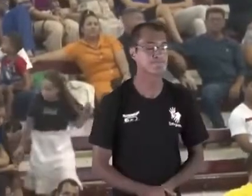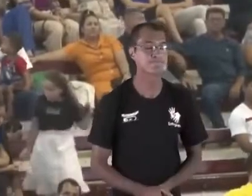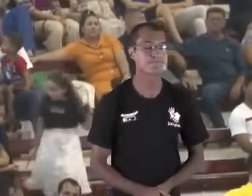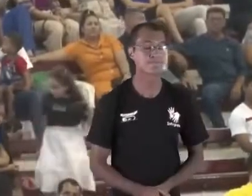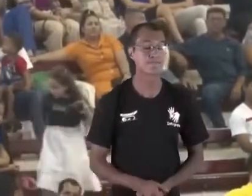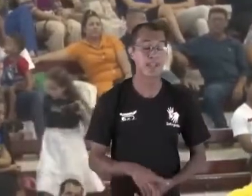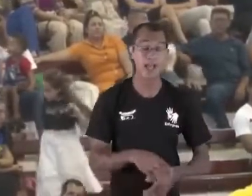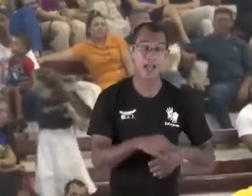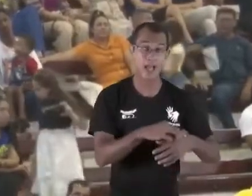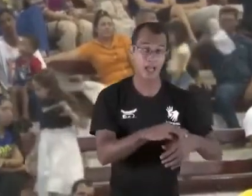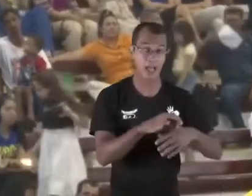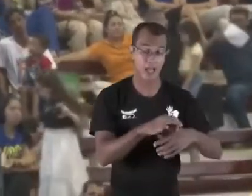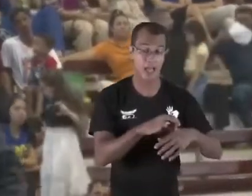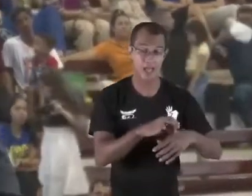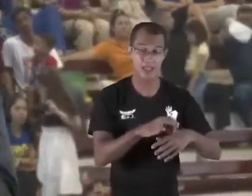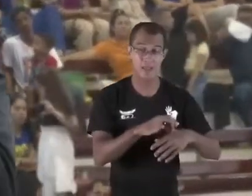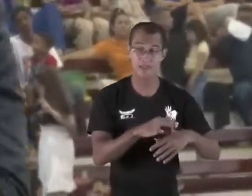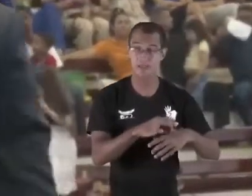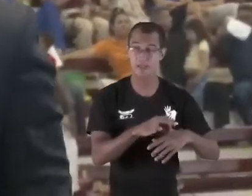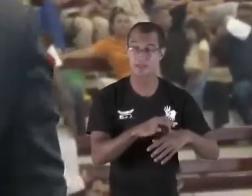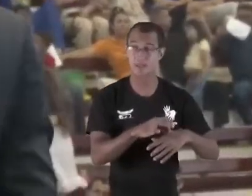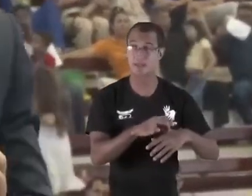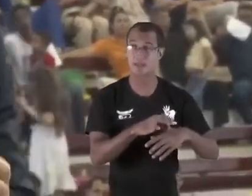A carne do crente